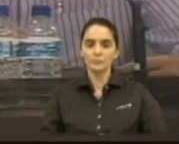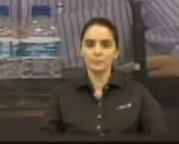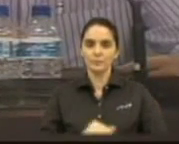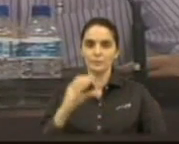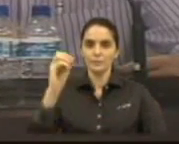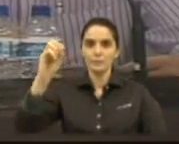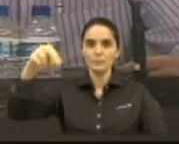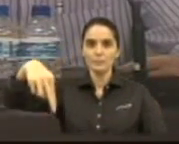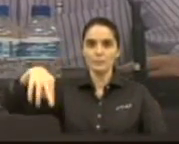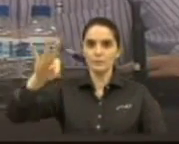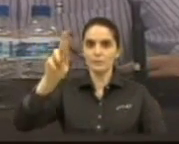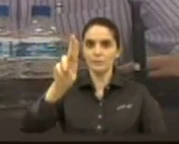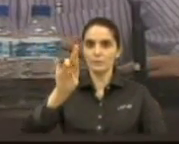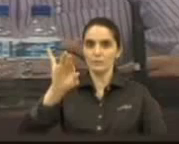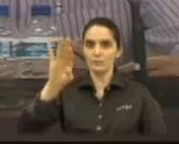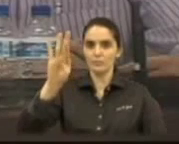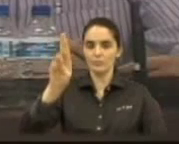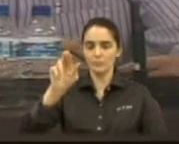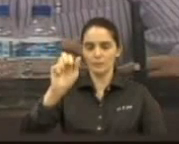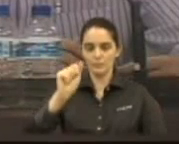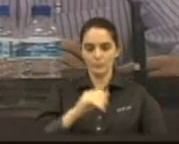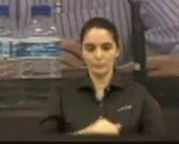da Lei Municipal número